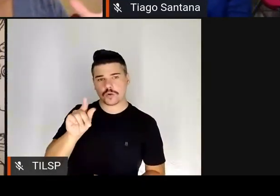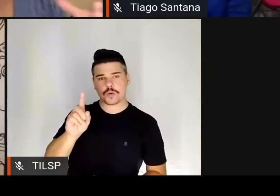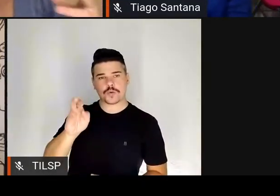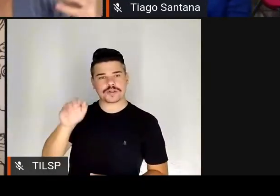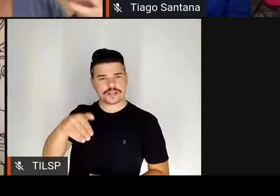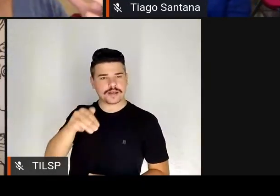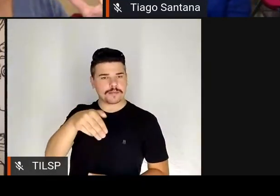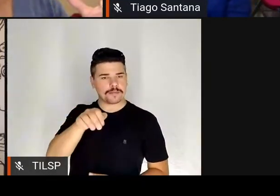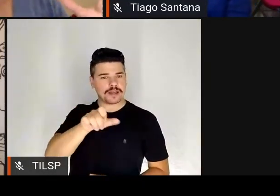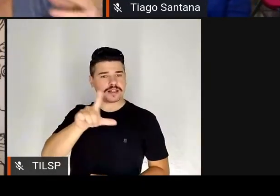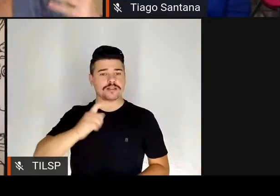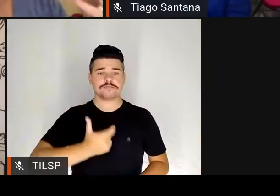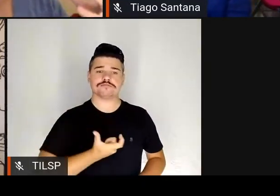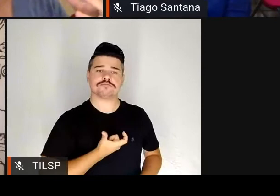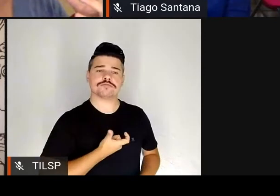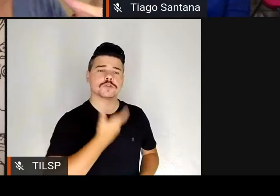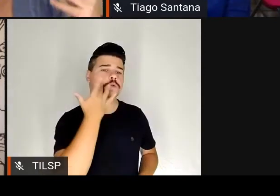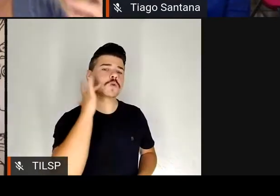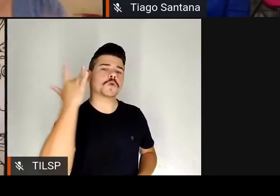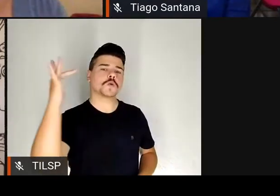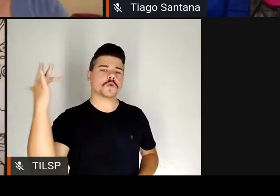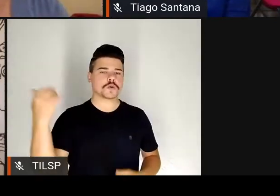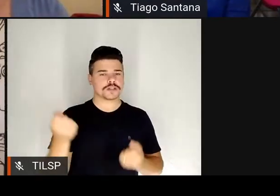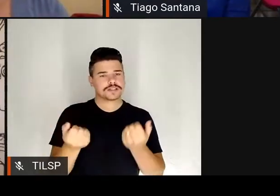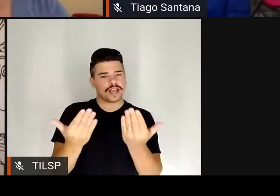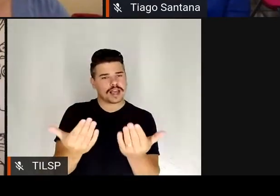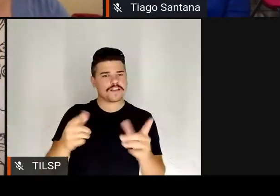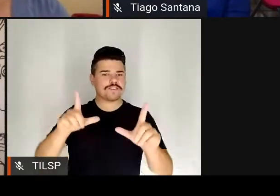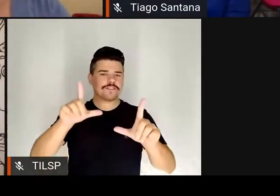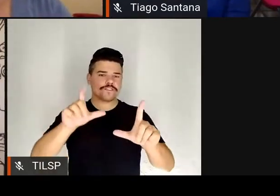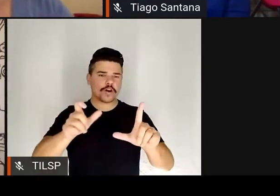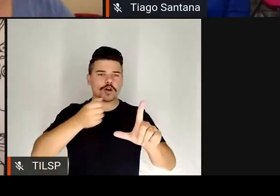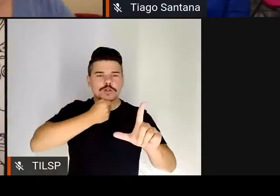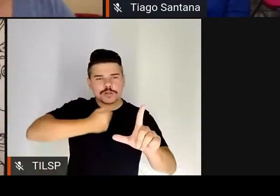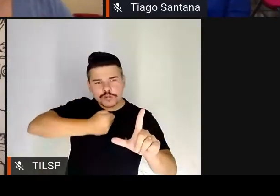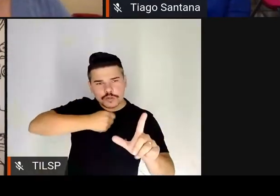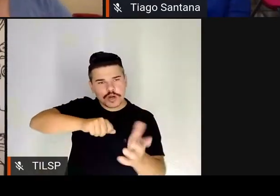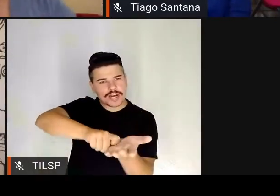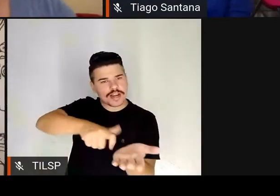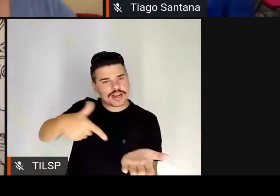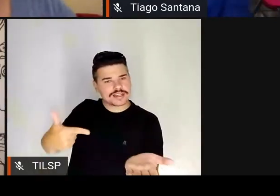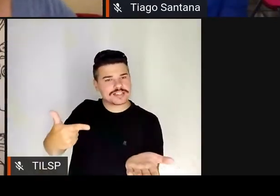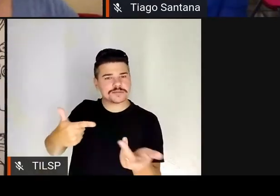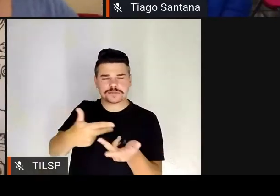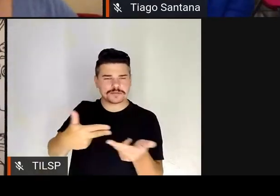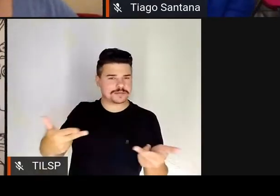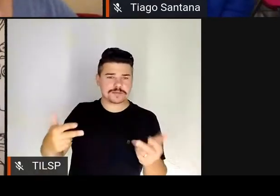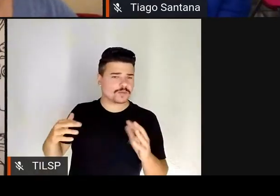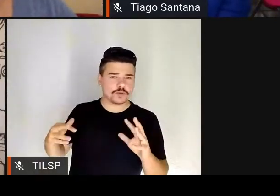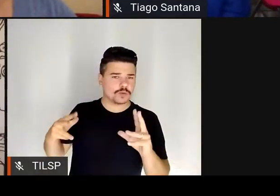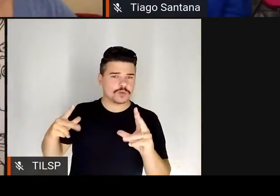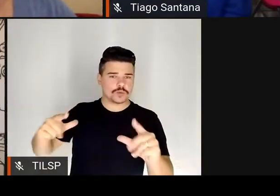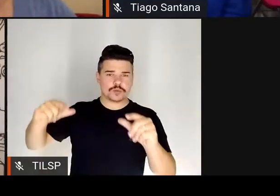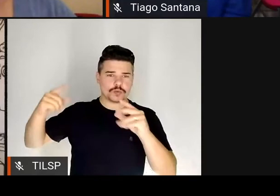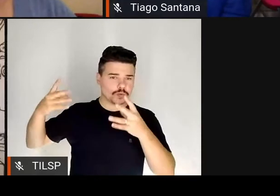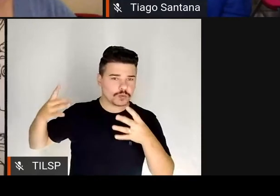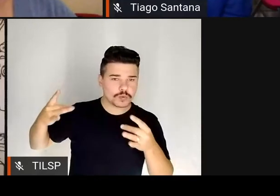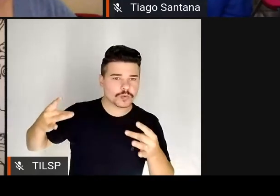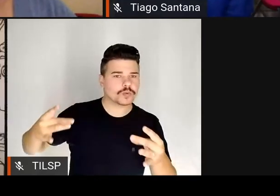Robert Capa Golden Medal, por exemplo, né, os prêmios de fotojornalismo e tal,